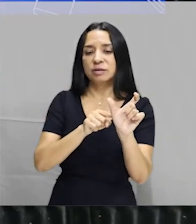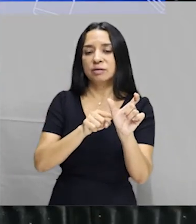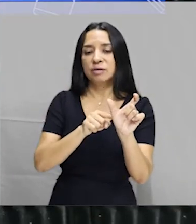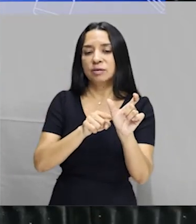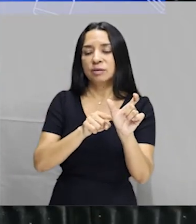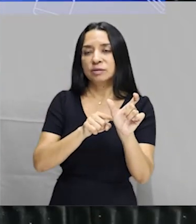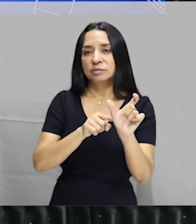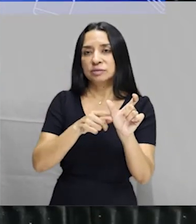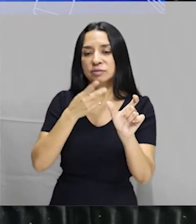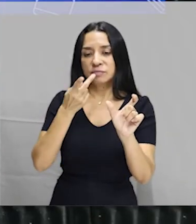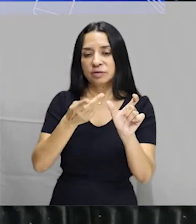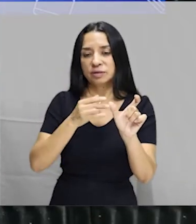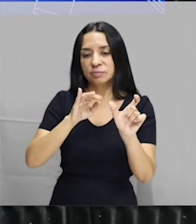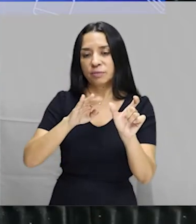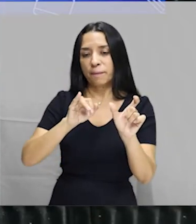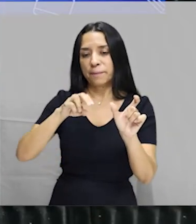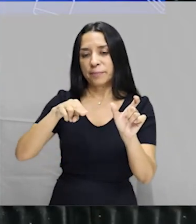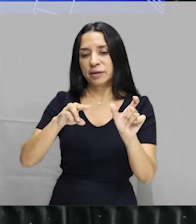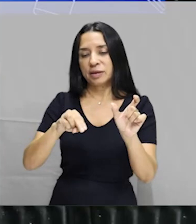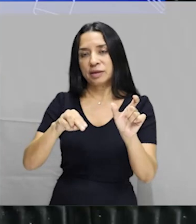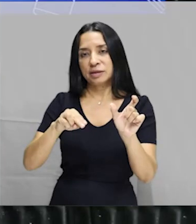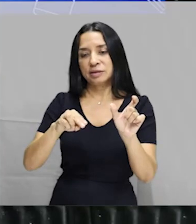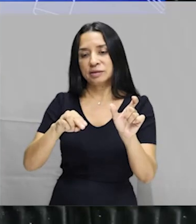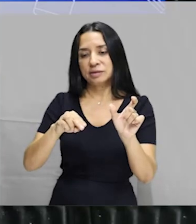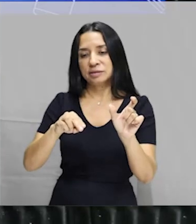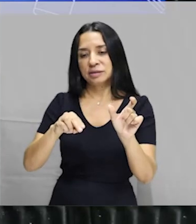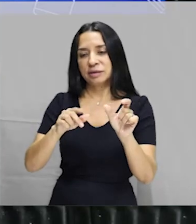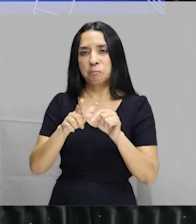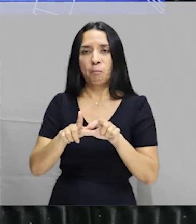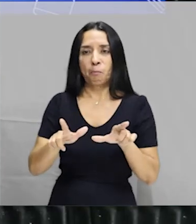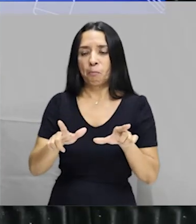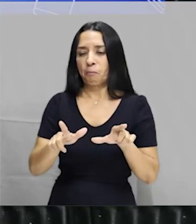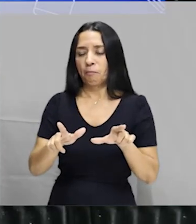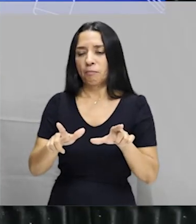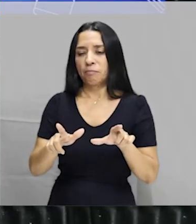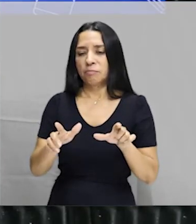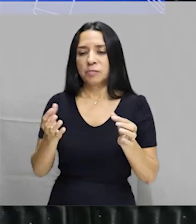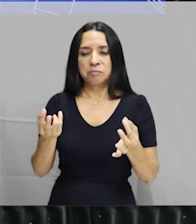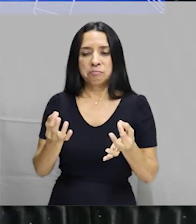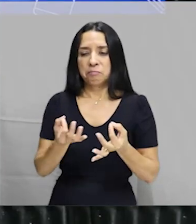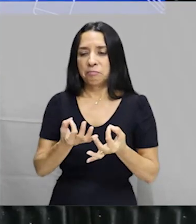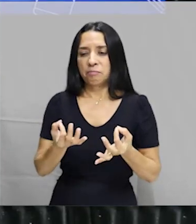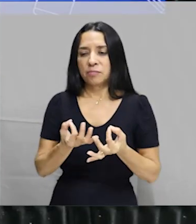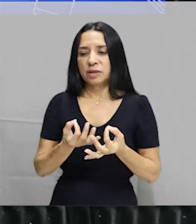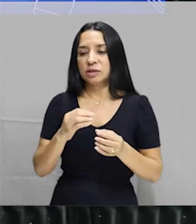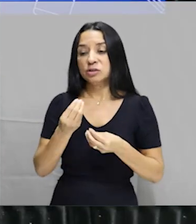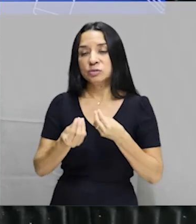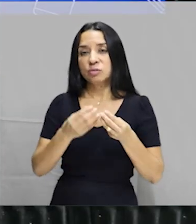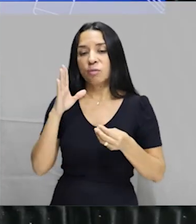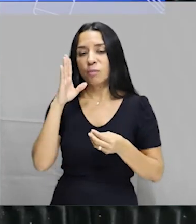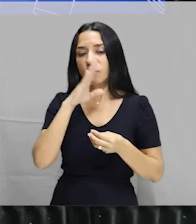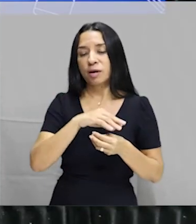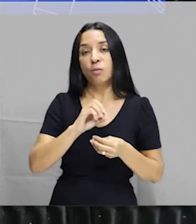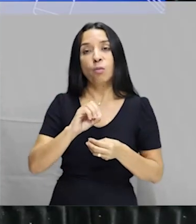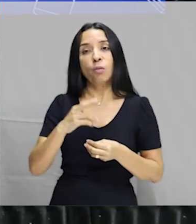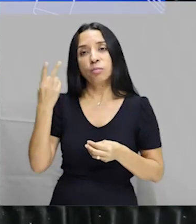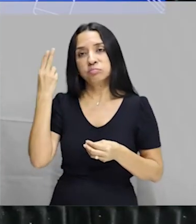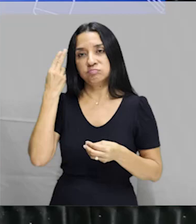um pouco secamente será entendido como mal ou regular, tá?